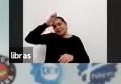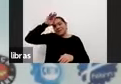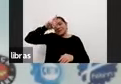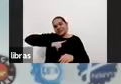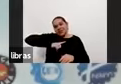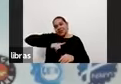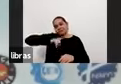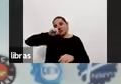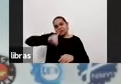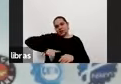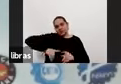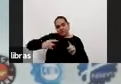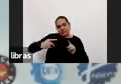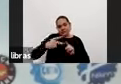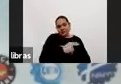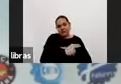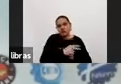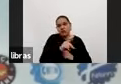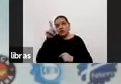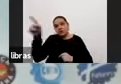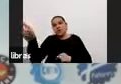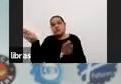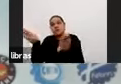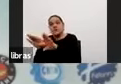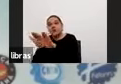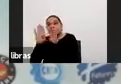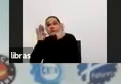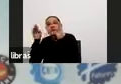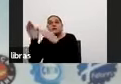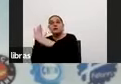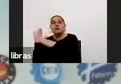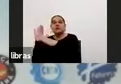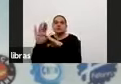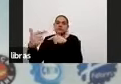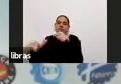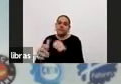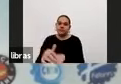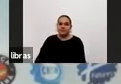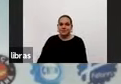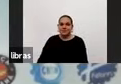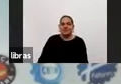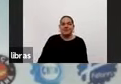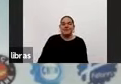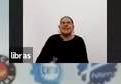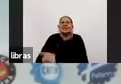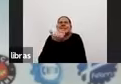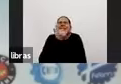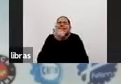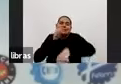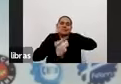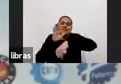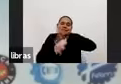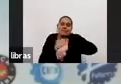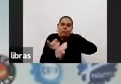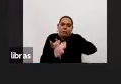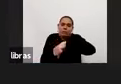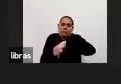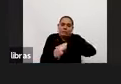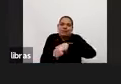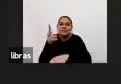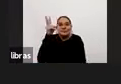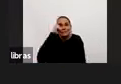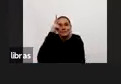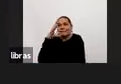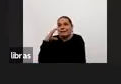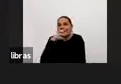eles vetem Sim. e pensem nos trabalhadores. O nosso tempo aqui está acabado, que pena! Segunda-feira já Certo. Começou na